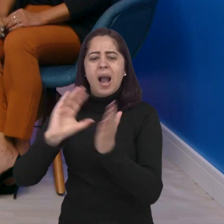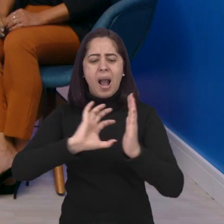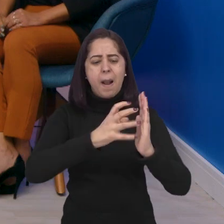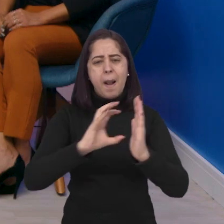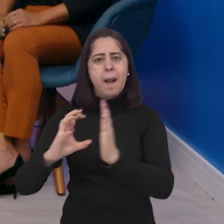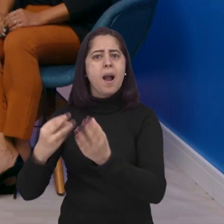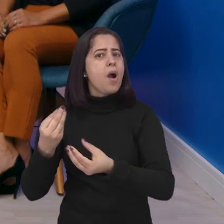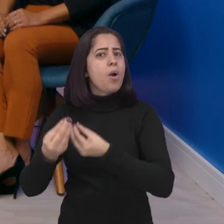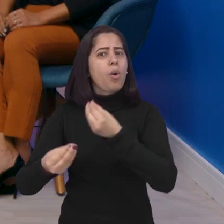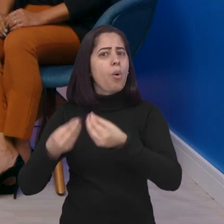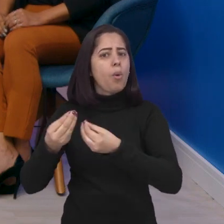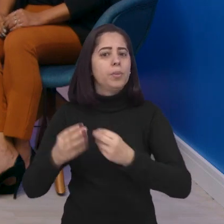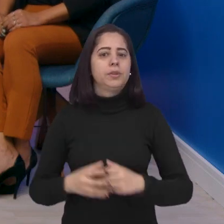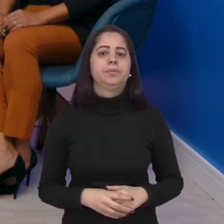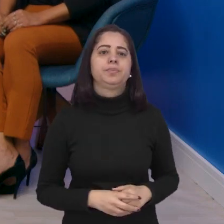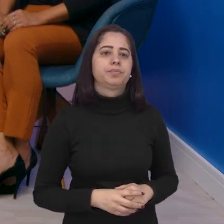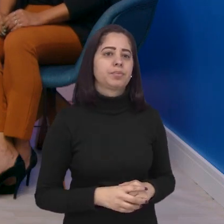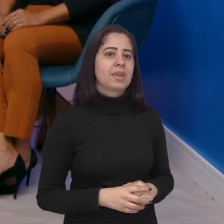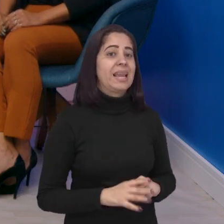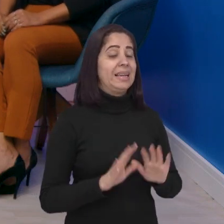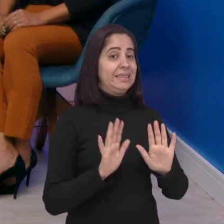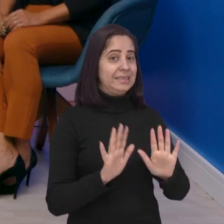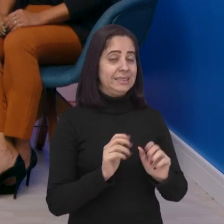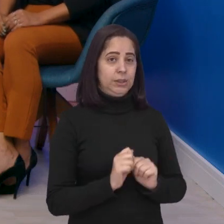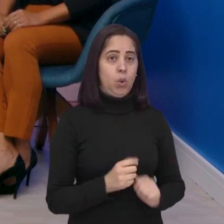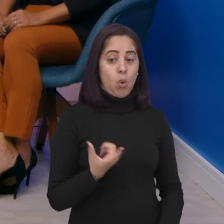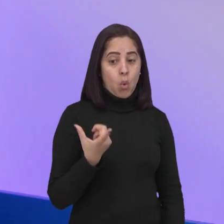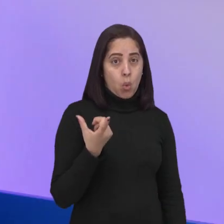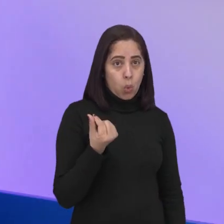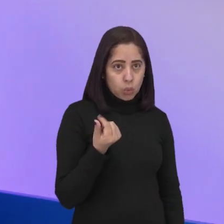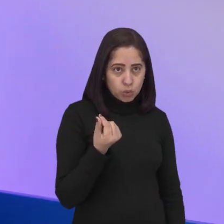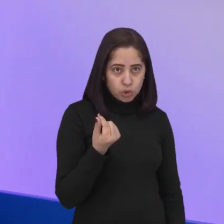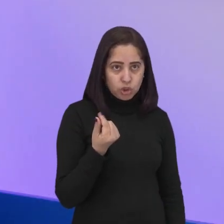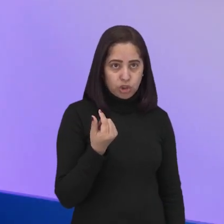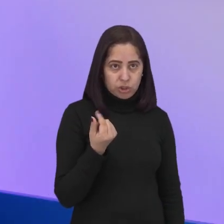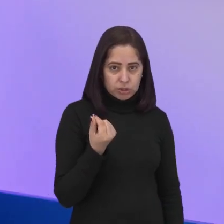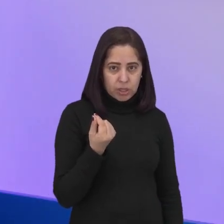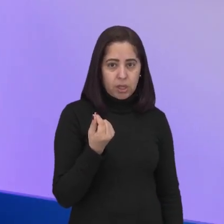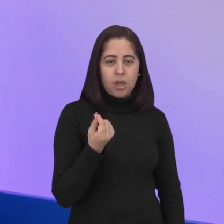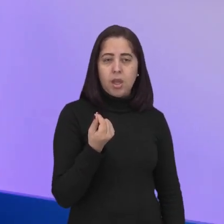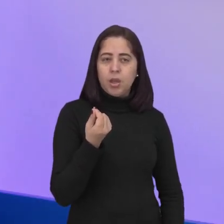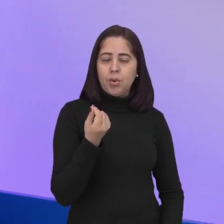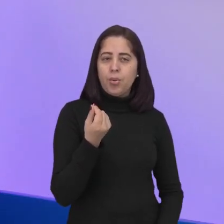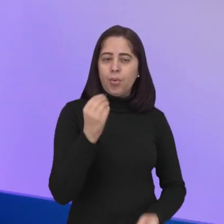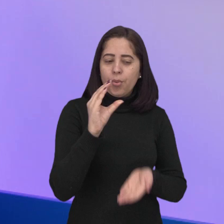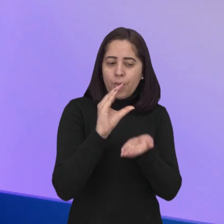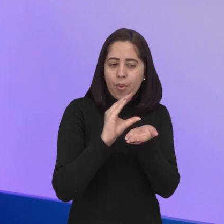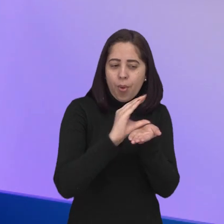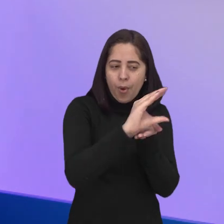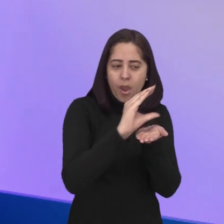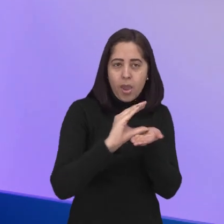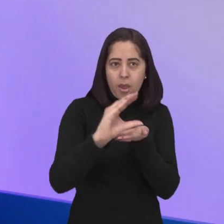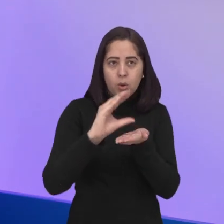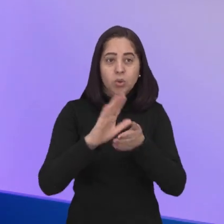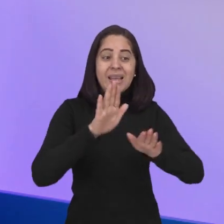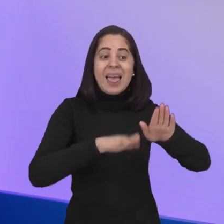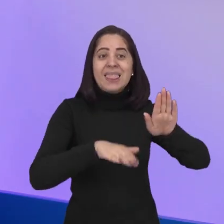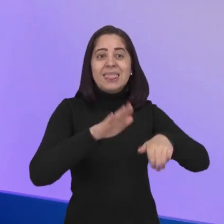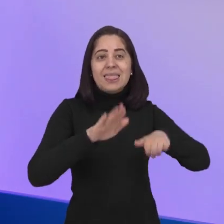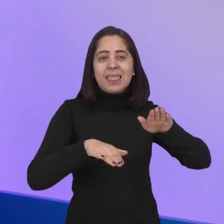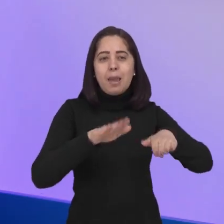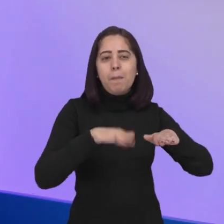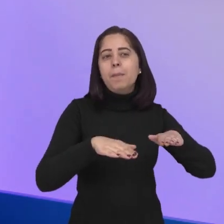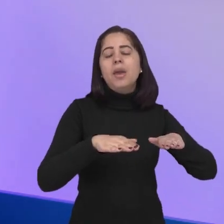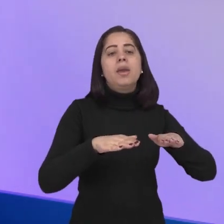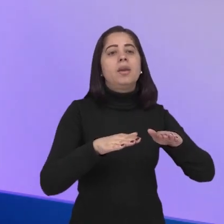siglas? Essa distribuição ela é feita conforme o tamanho da bancada de